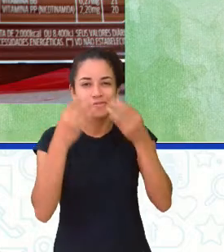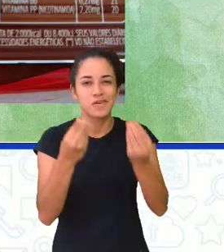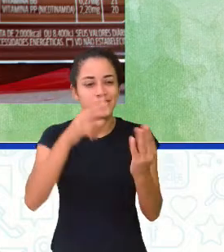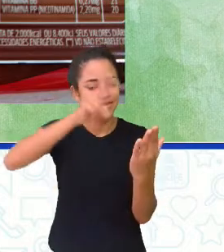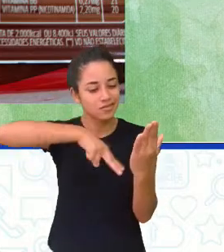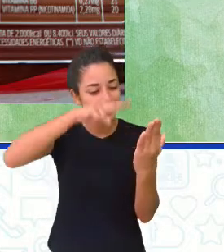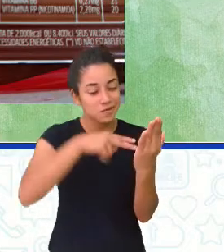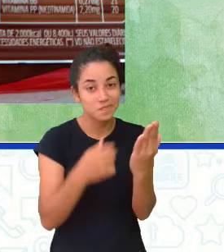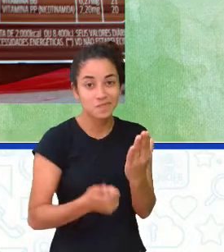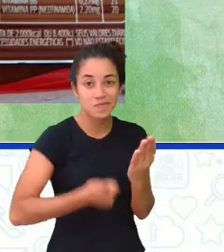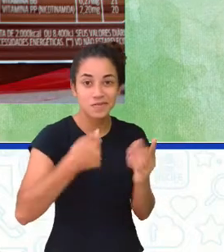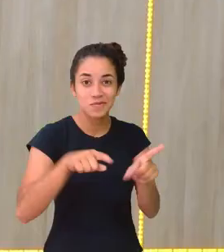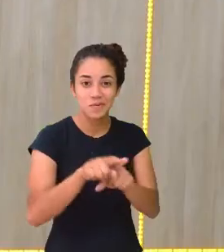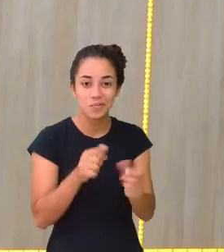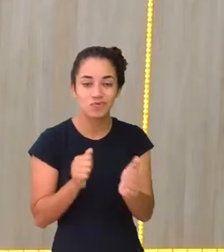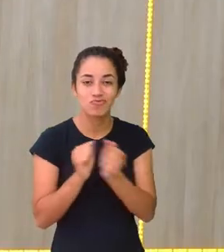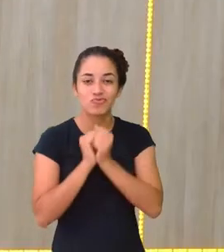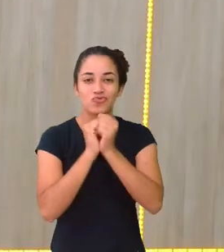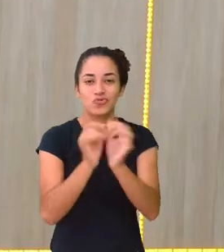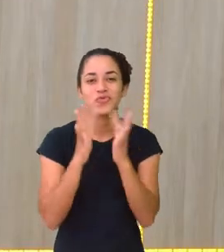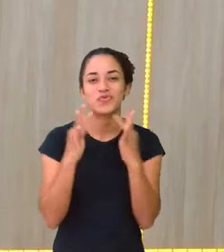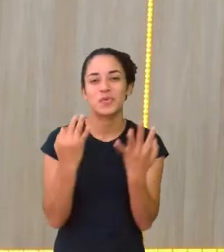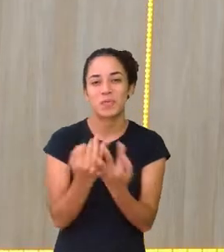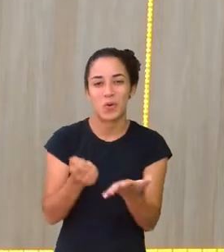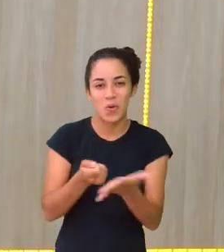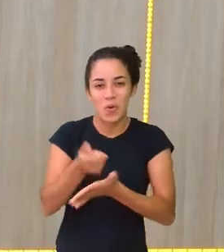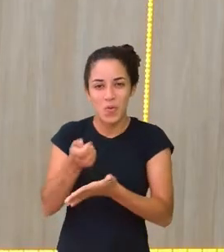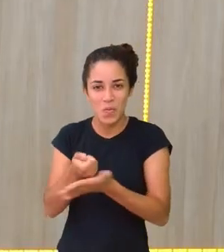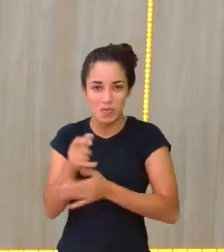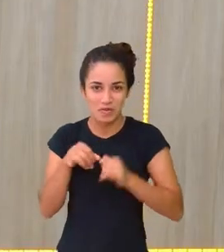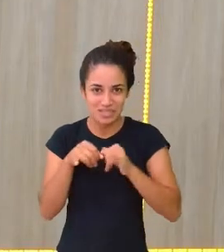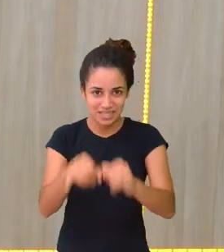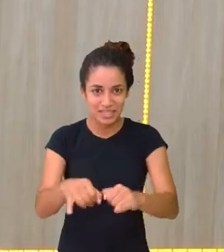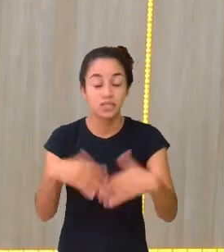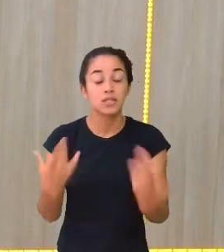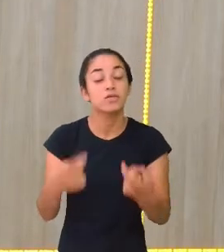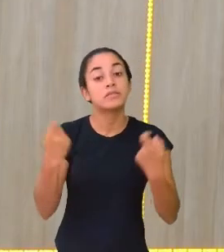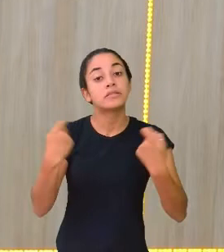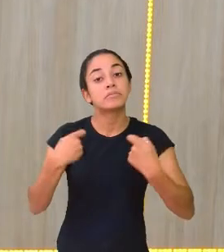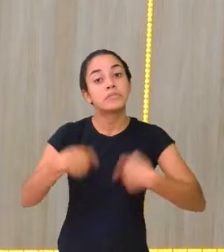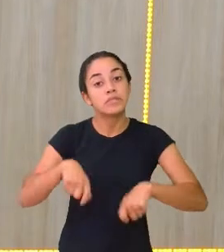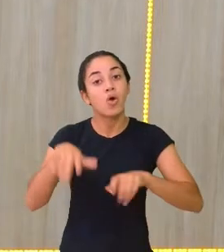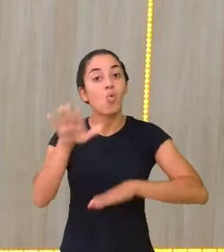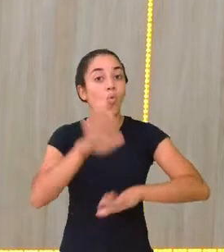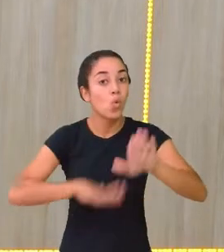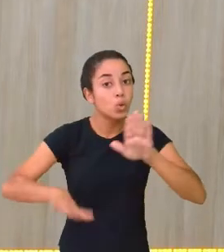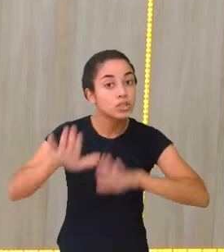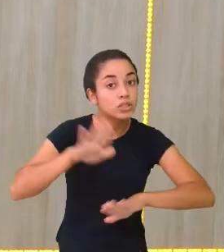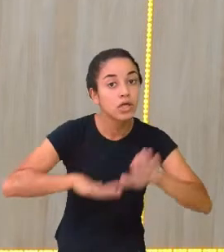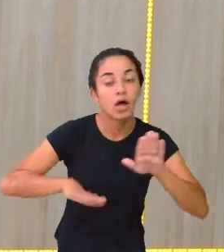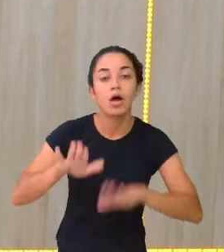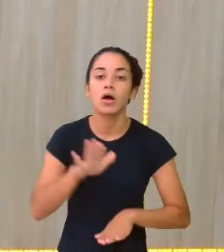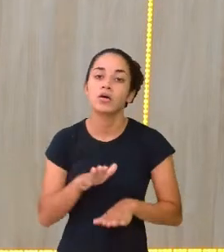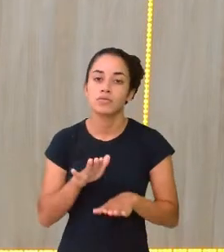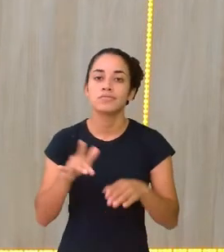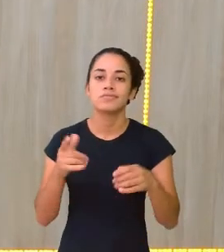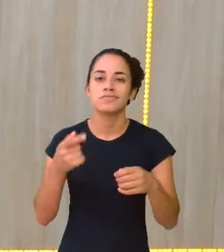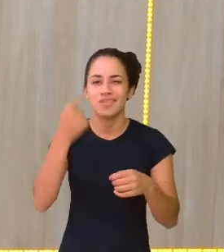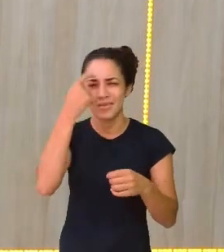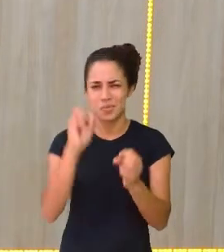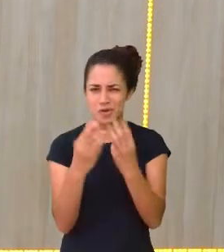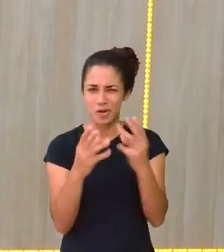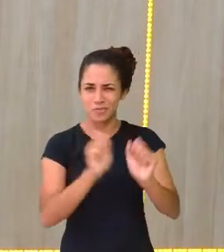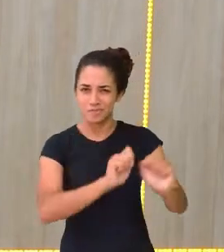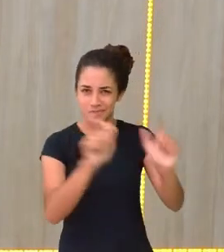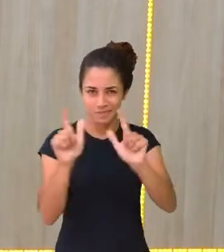ler e acompanhar a família. E existem alguns cuidados que a gente precisa ter, como aquele que eu coloquei, né, no slide anterior.